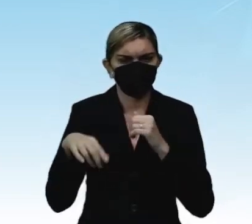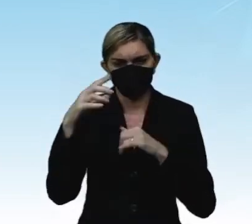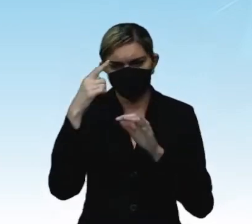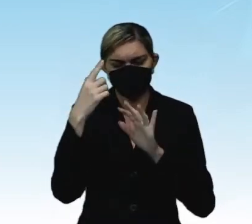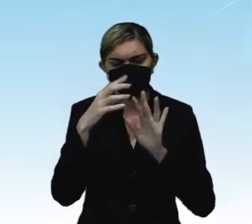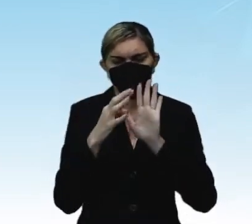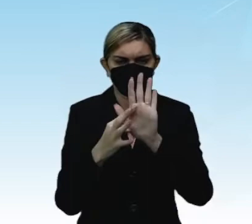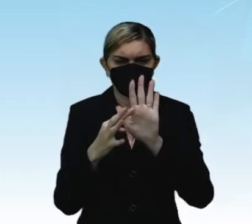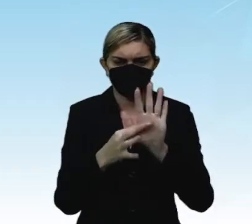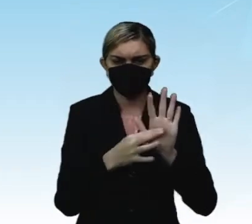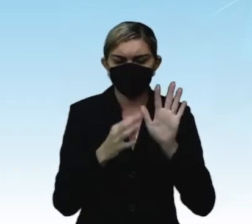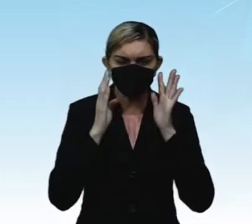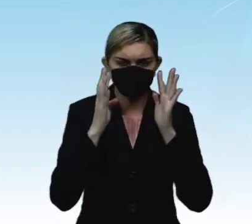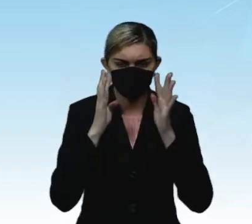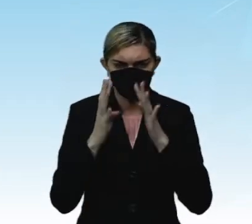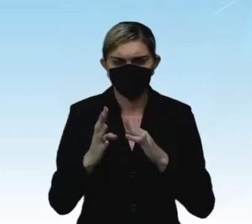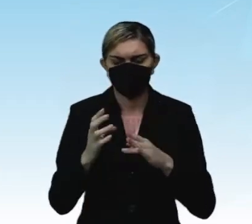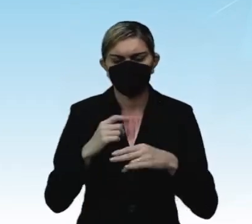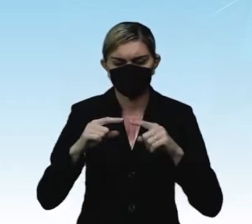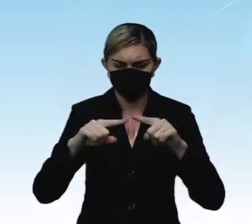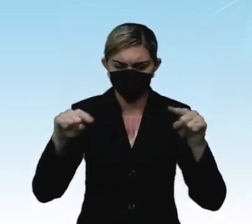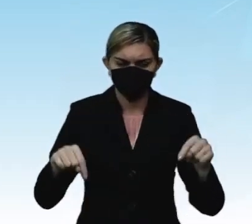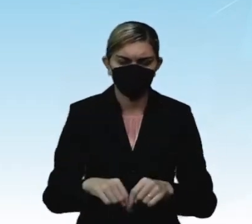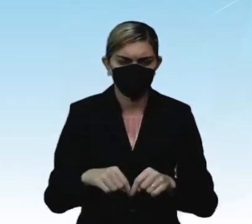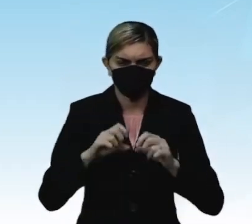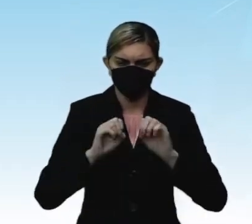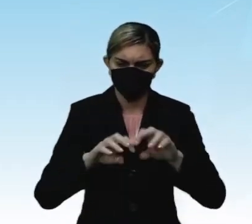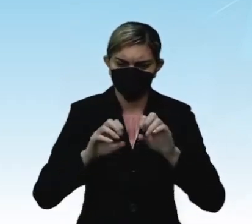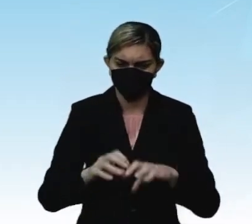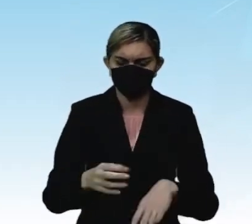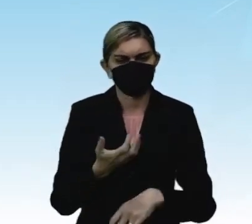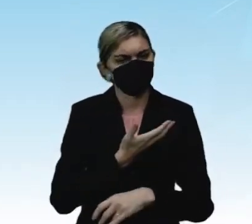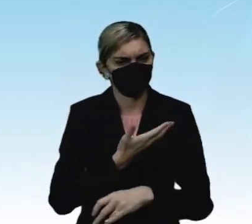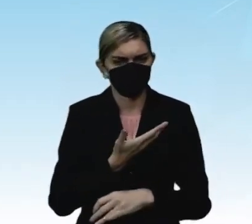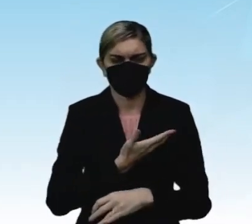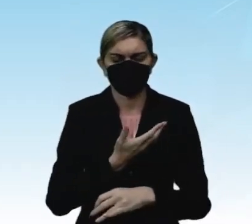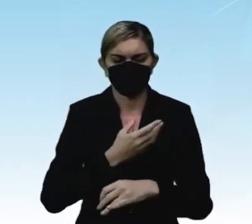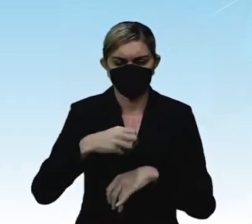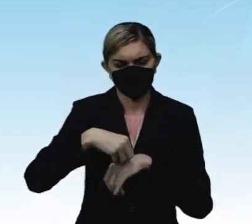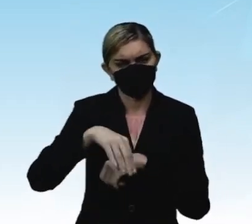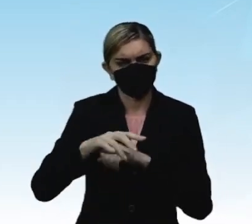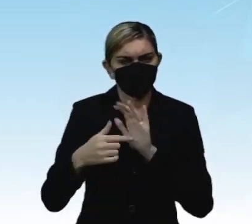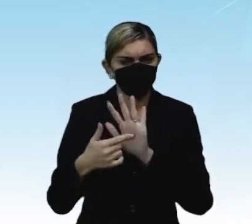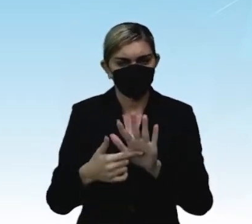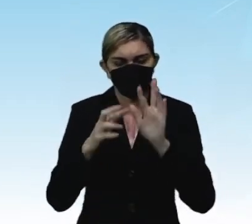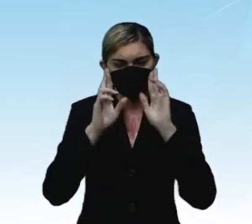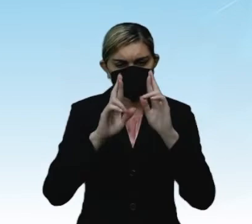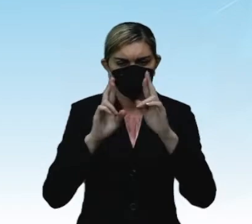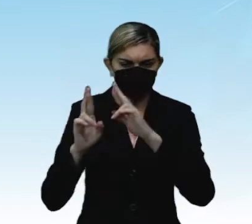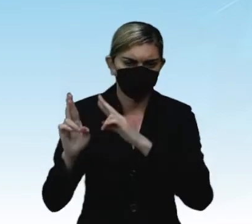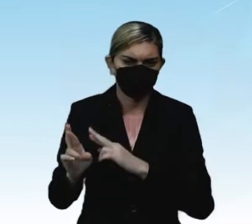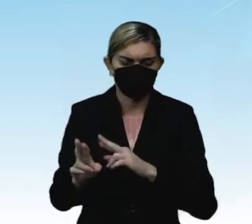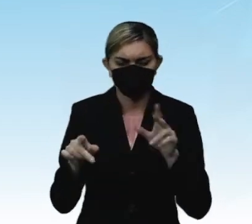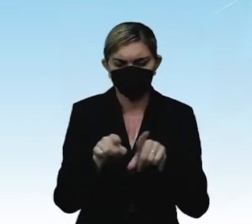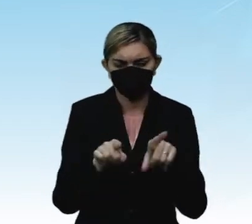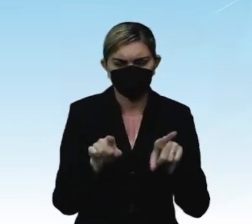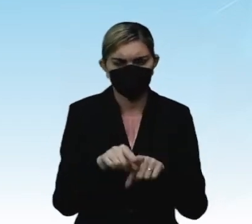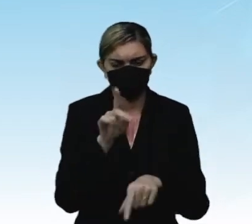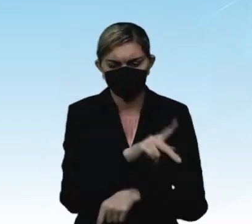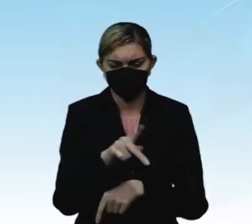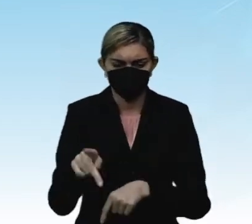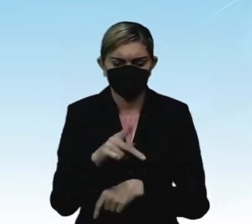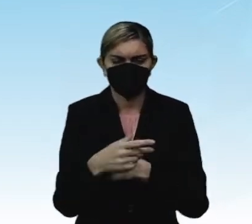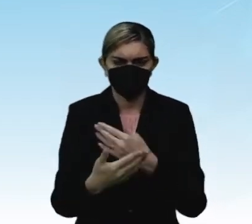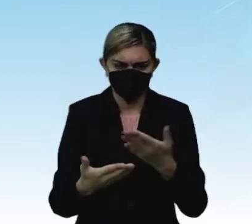atenção. Quando a gente está na nossa salinha de aula, com nossos coleguinhas, a gente tem que mostrar respeito uns com os outros e também com a nossa professora